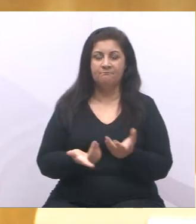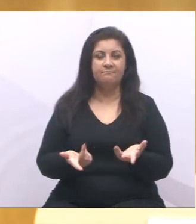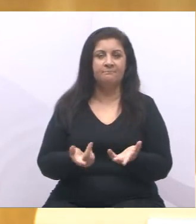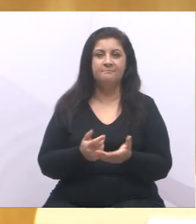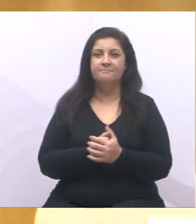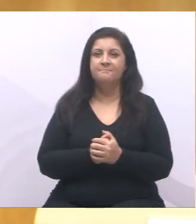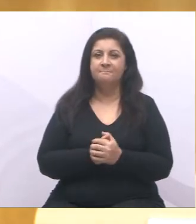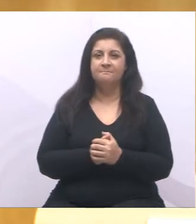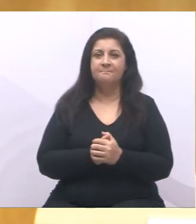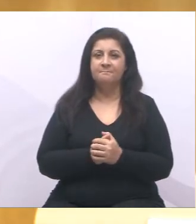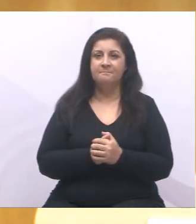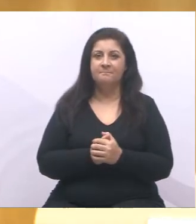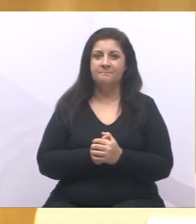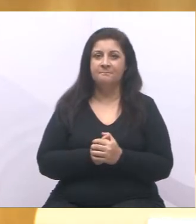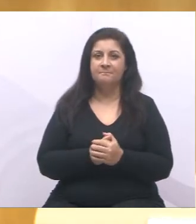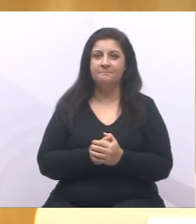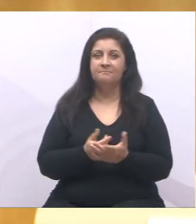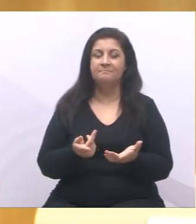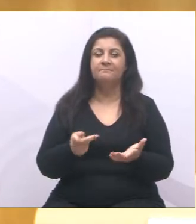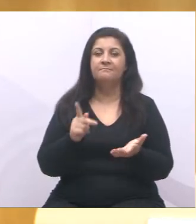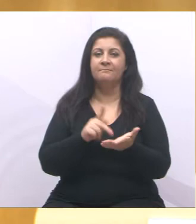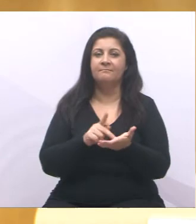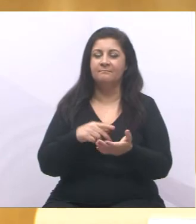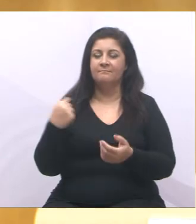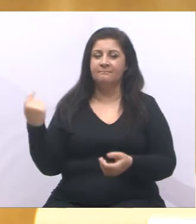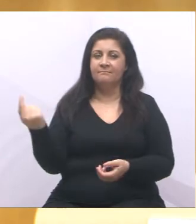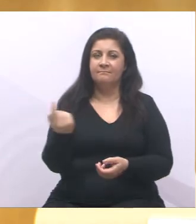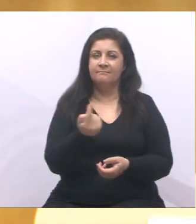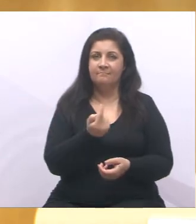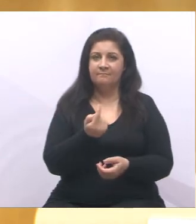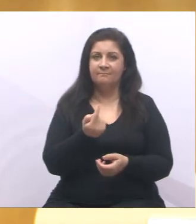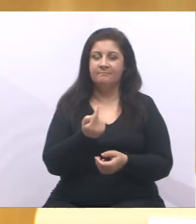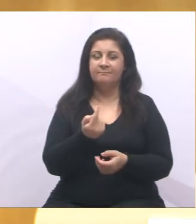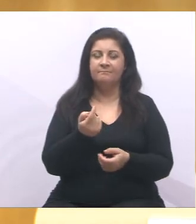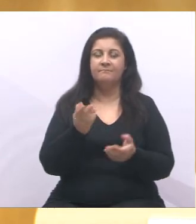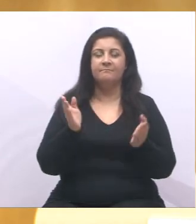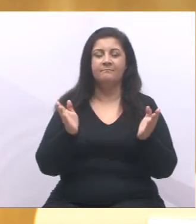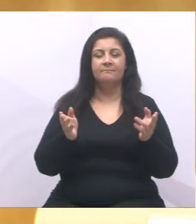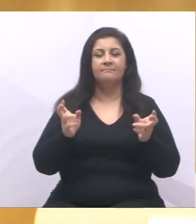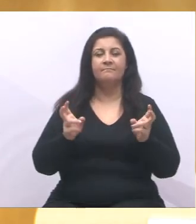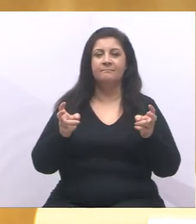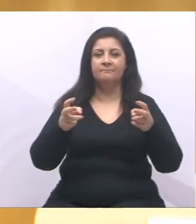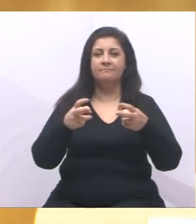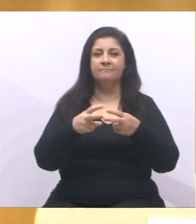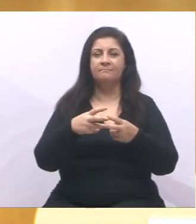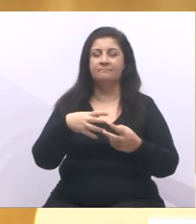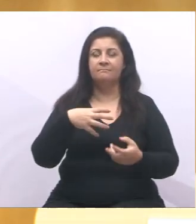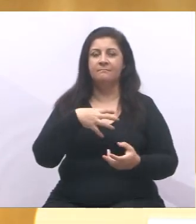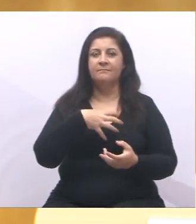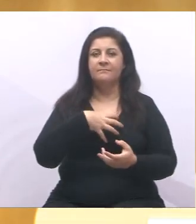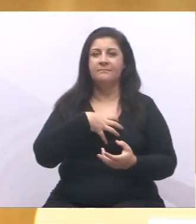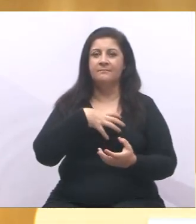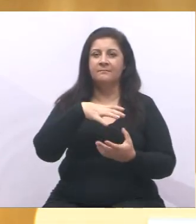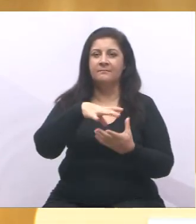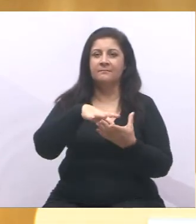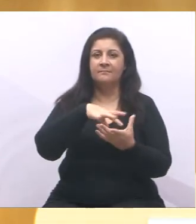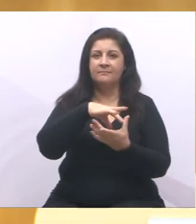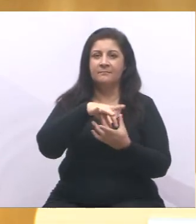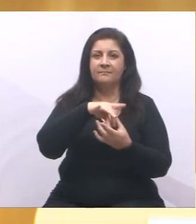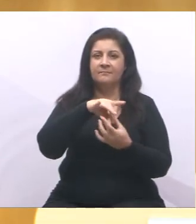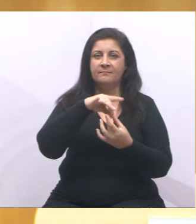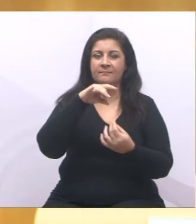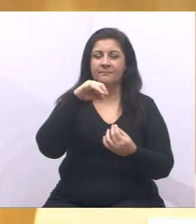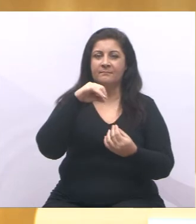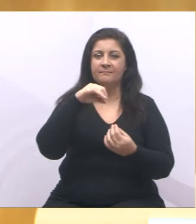Sinceramente, venho a esta casa hoje com a minha alma imersa